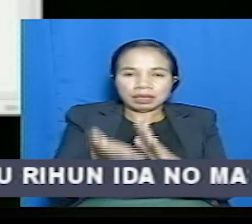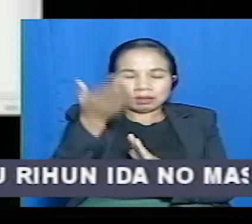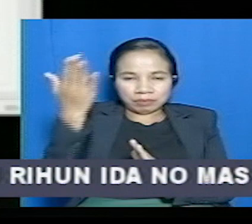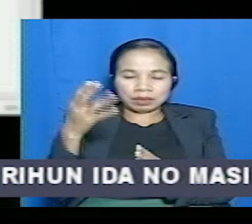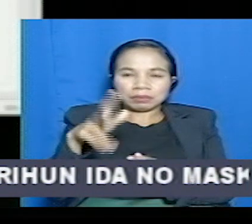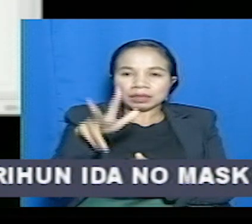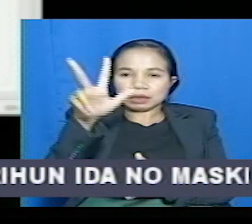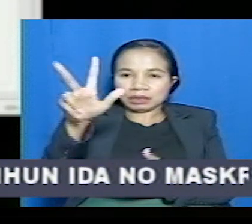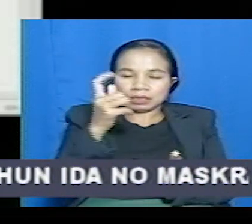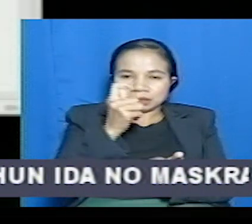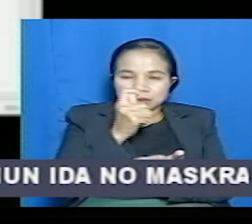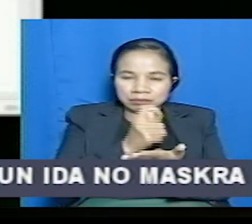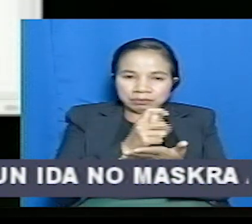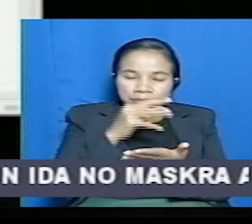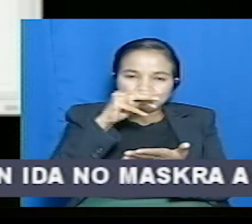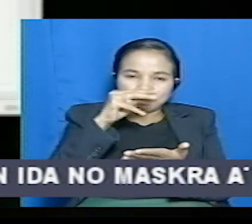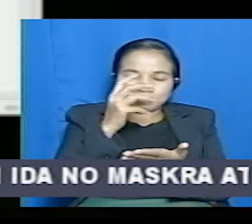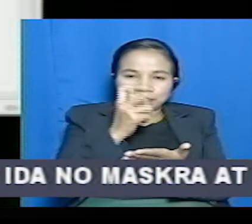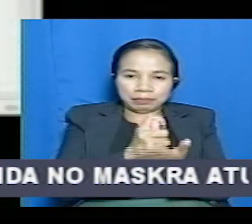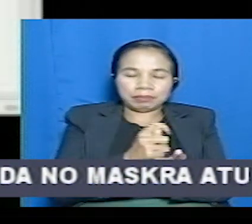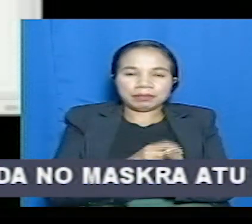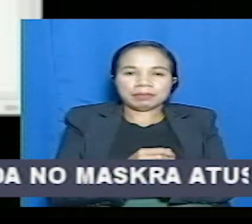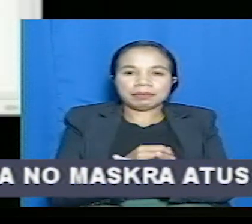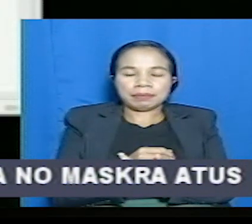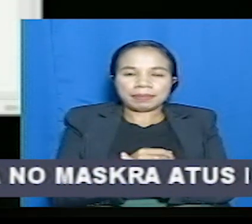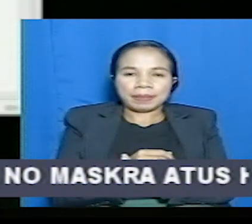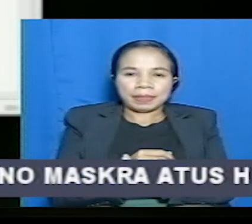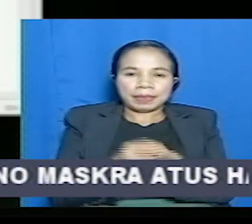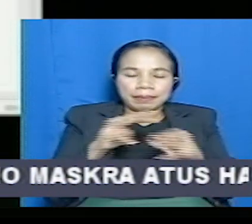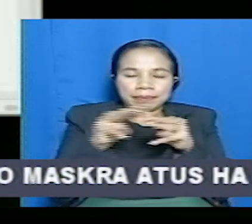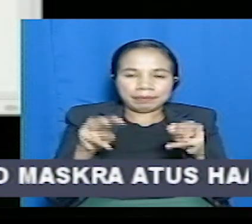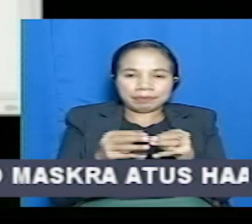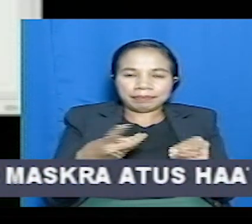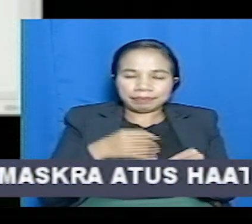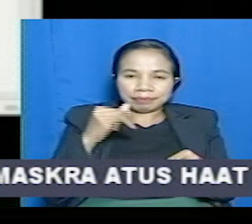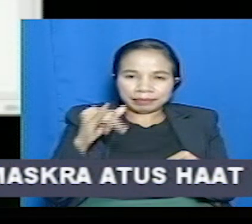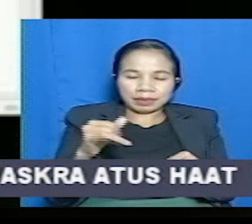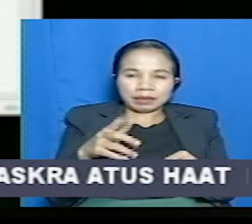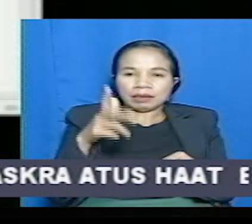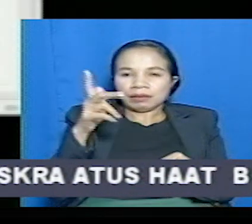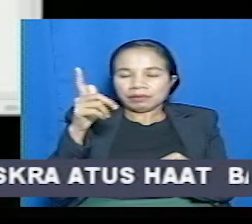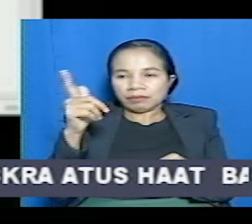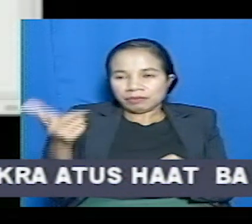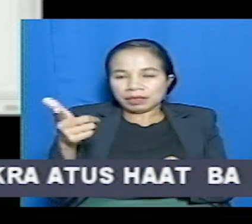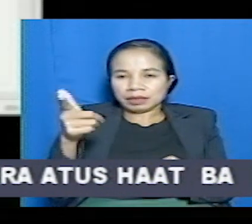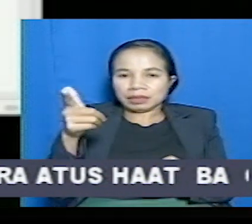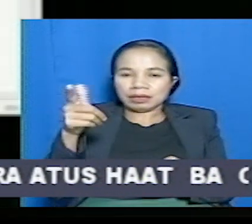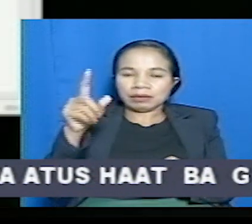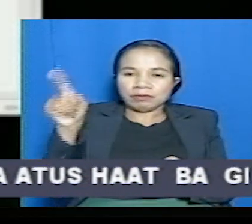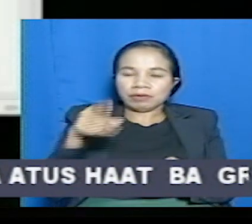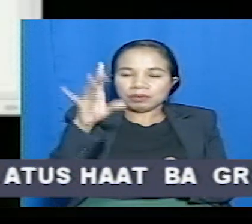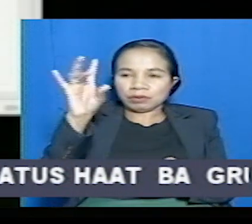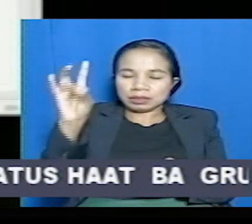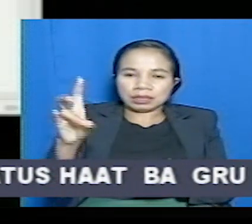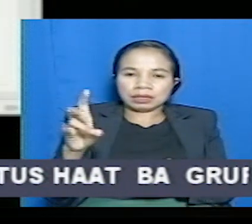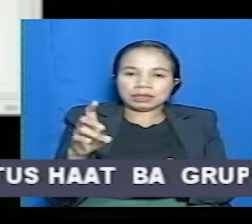tal. Taxa de incidência né, a nível município de Irinian varia entre 20,7 to